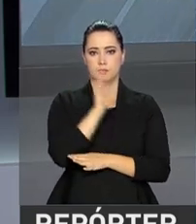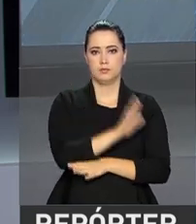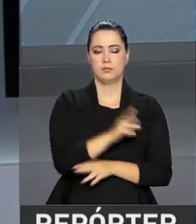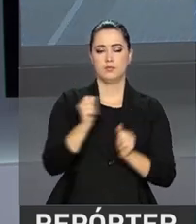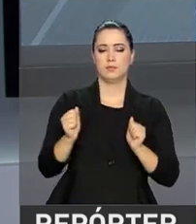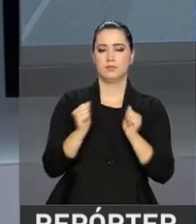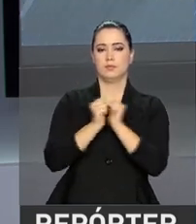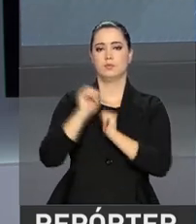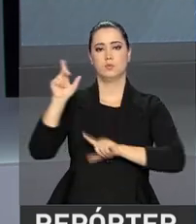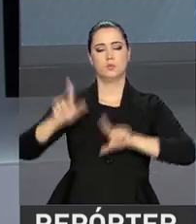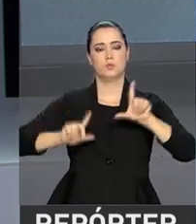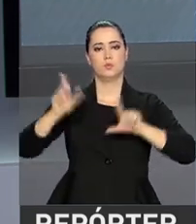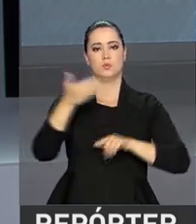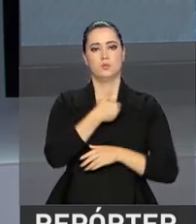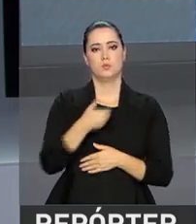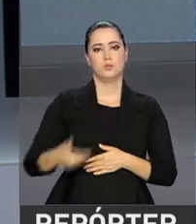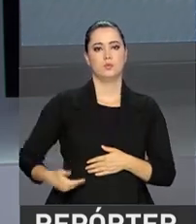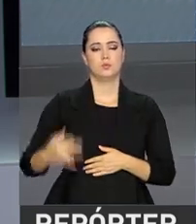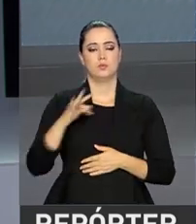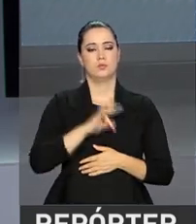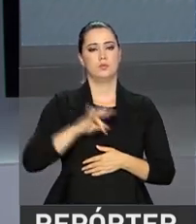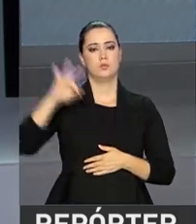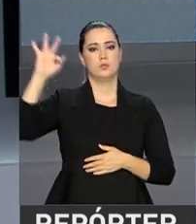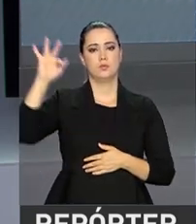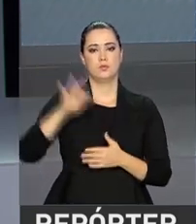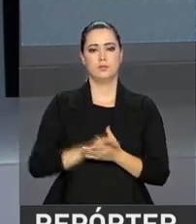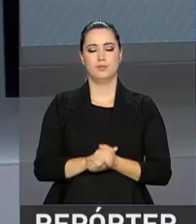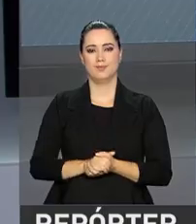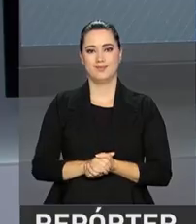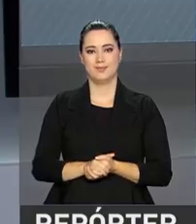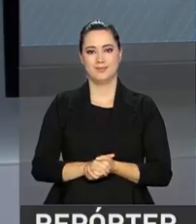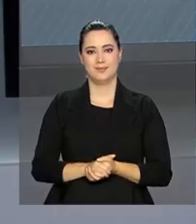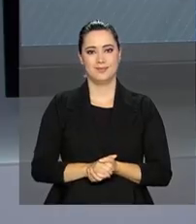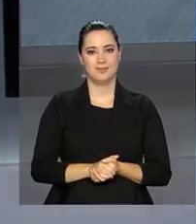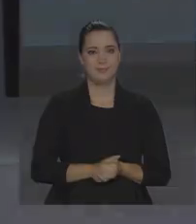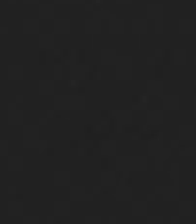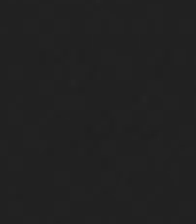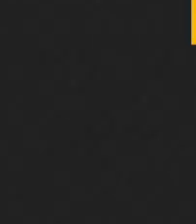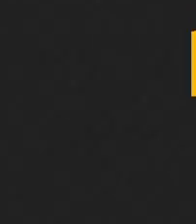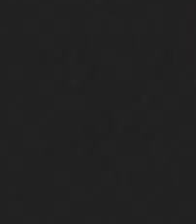boa tarde pra você e continue com a gente na nbr a tv do governo federal